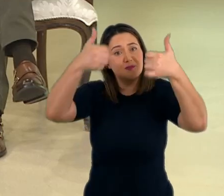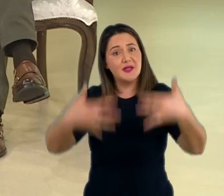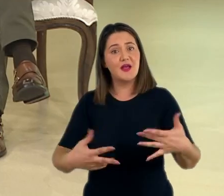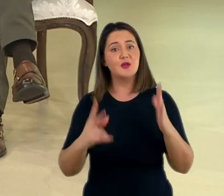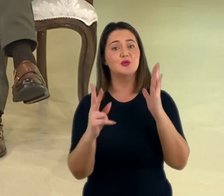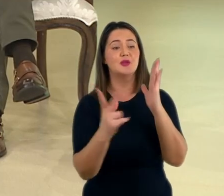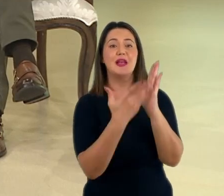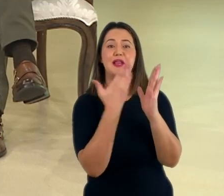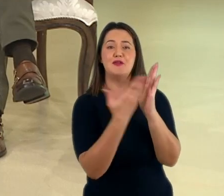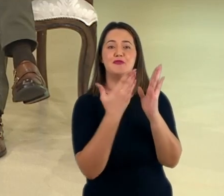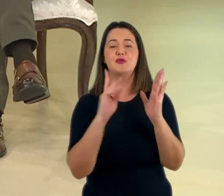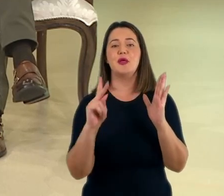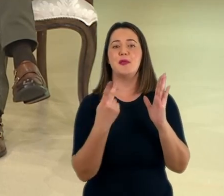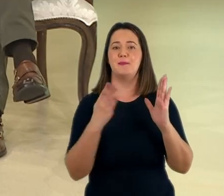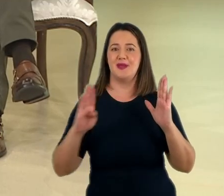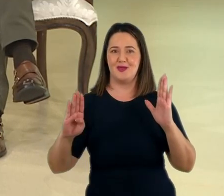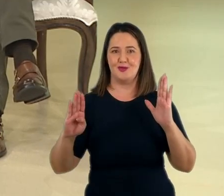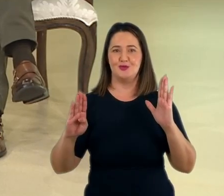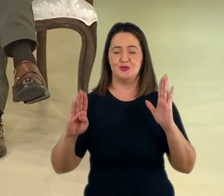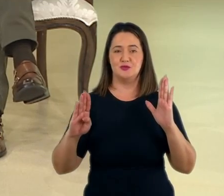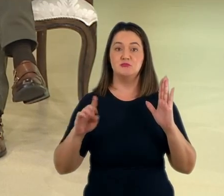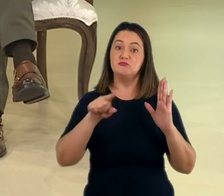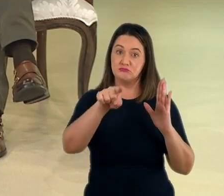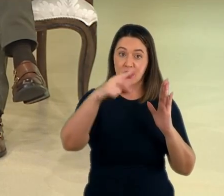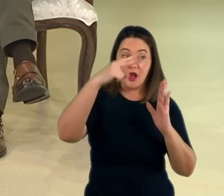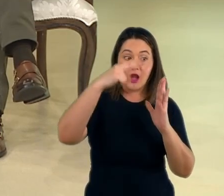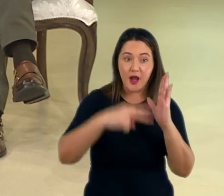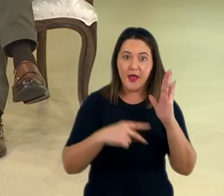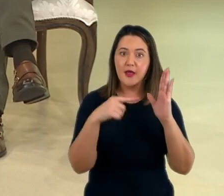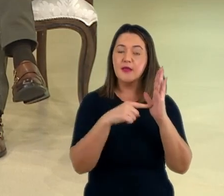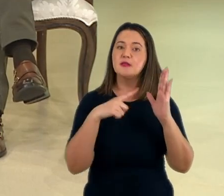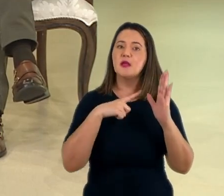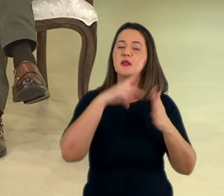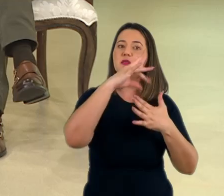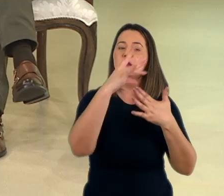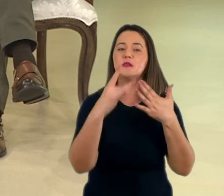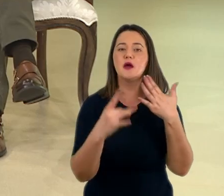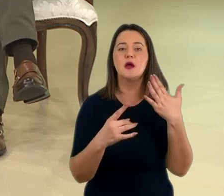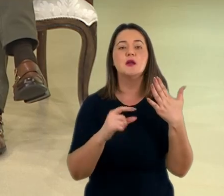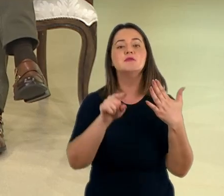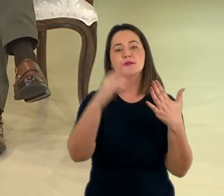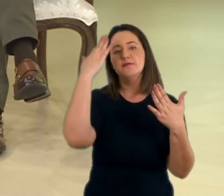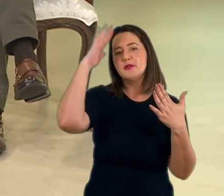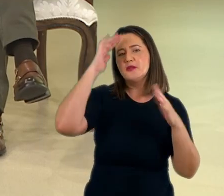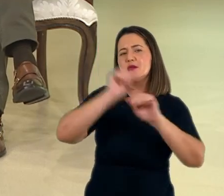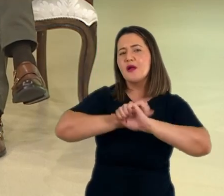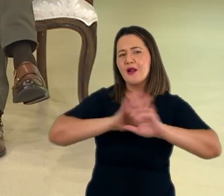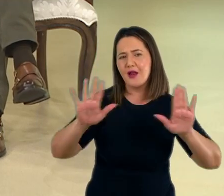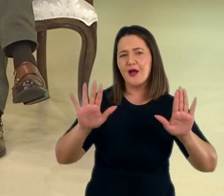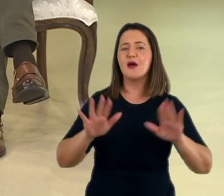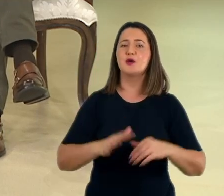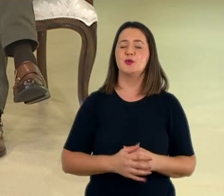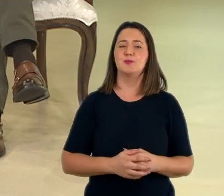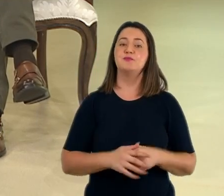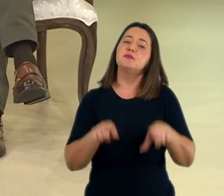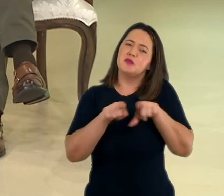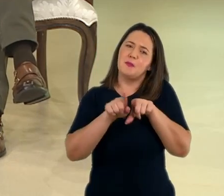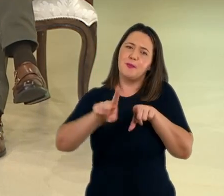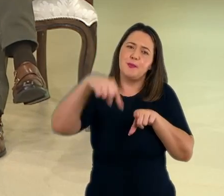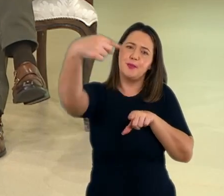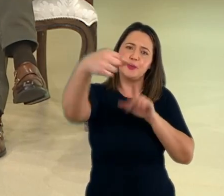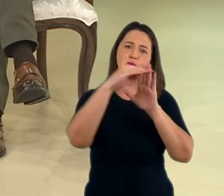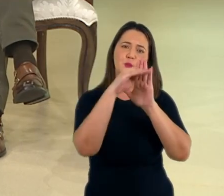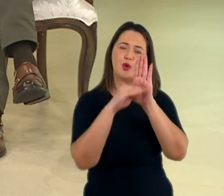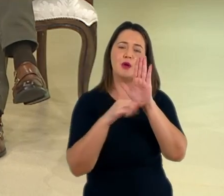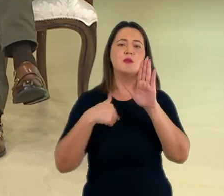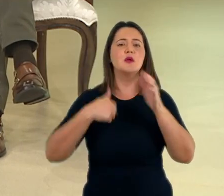aos Hebreus, o livro de Hebreus do Novo Testamento, tá bom? Então, se você ler Hebreus, você vai entender direitinho isso. E como eu falei, num